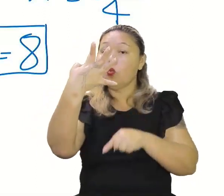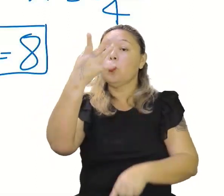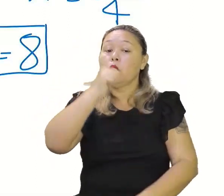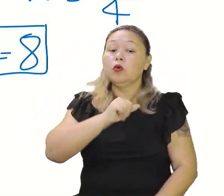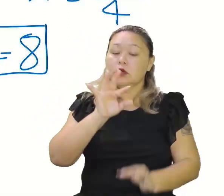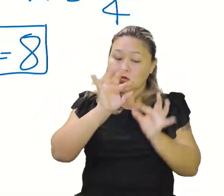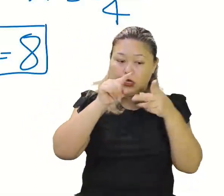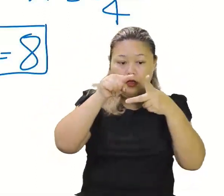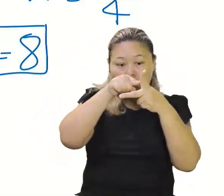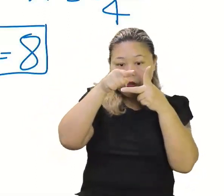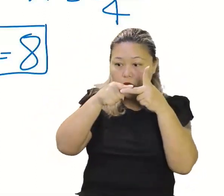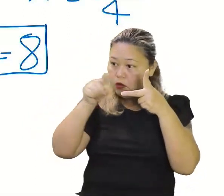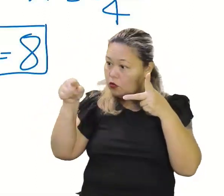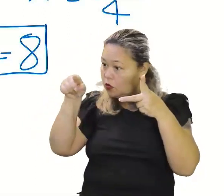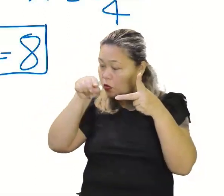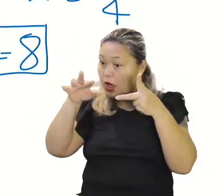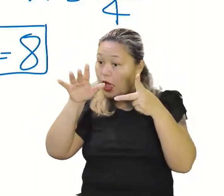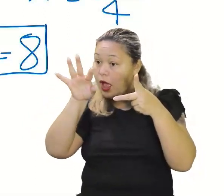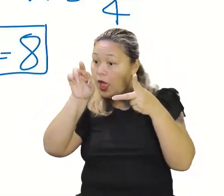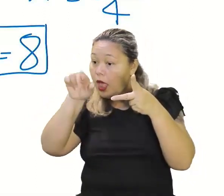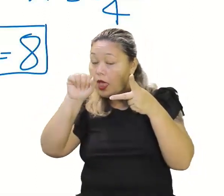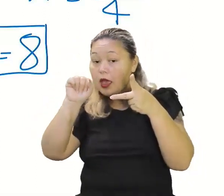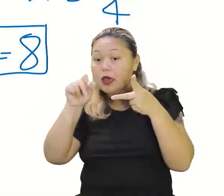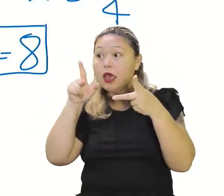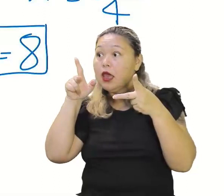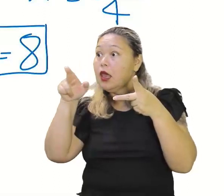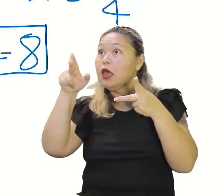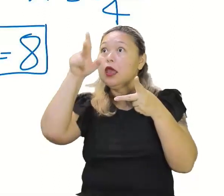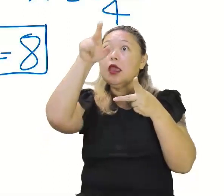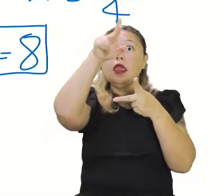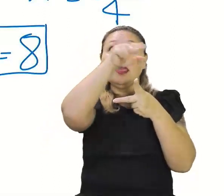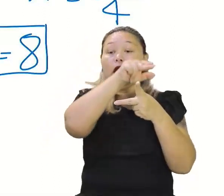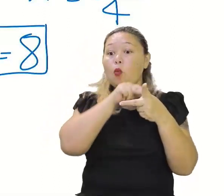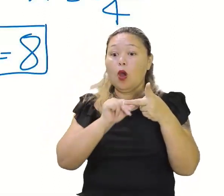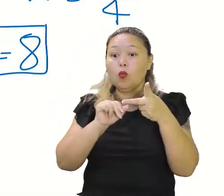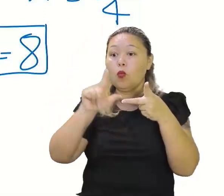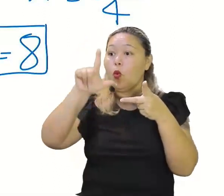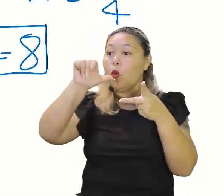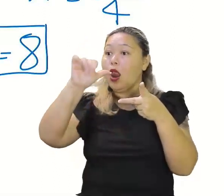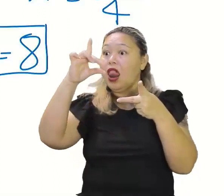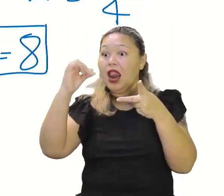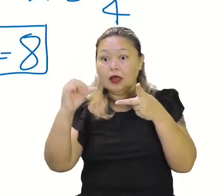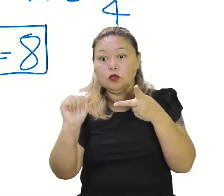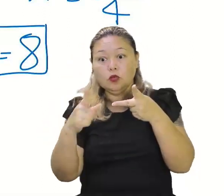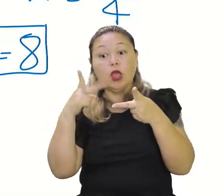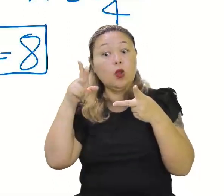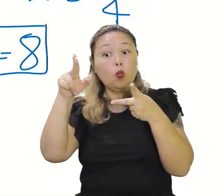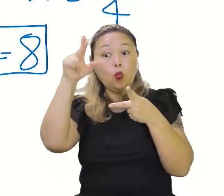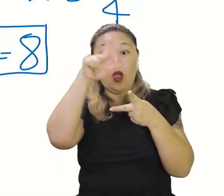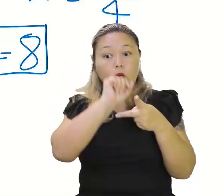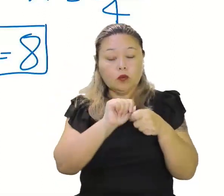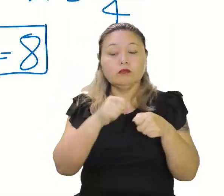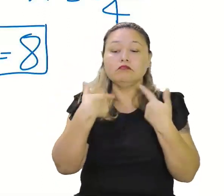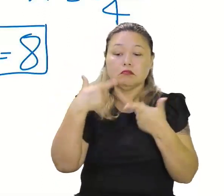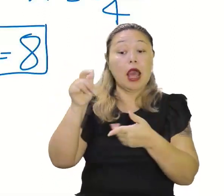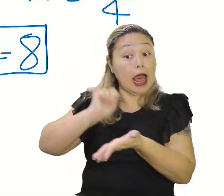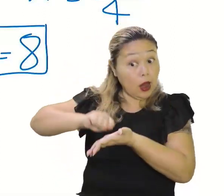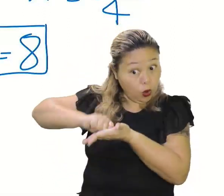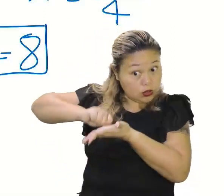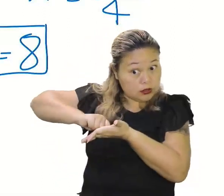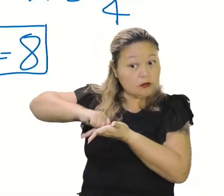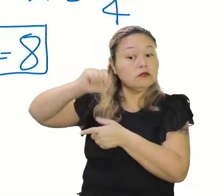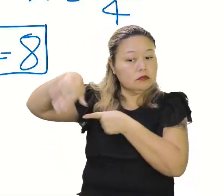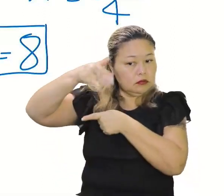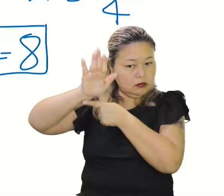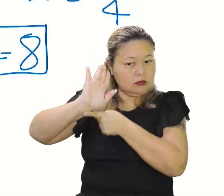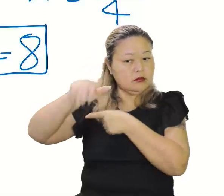retos e 4 lados iguais. Já anota isso aí que isso vai te ajudar bastante mais para frente. Muito bem. Beleza,